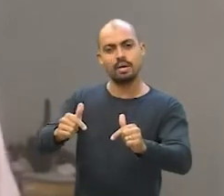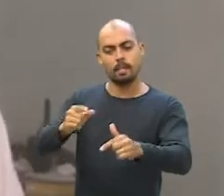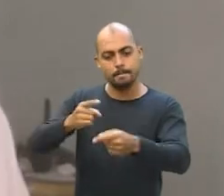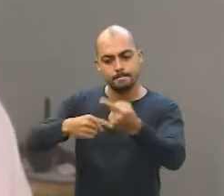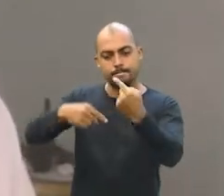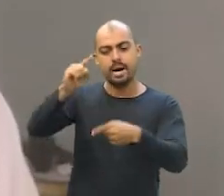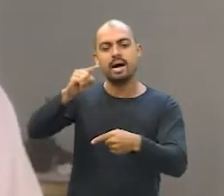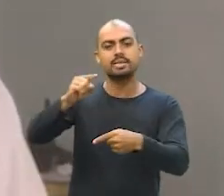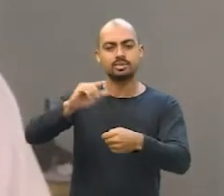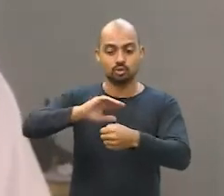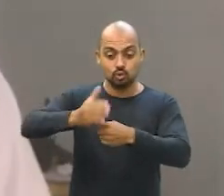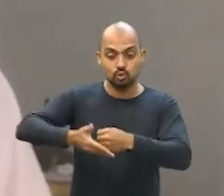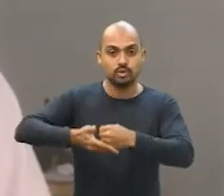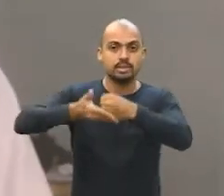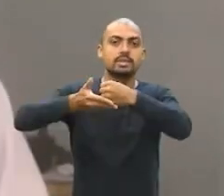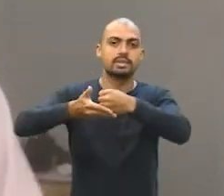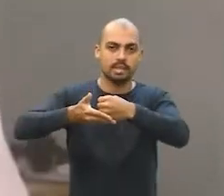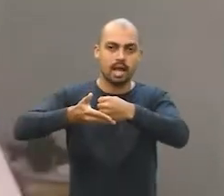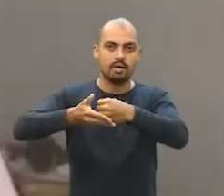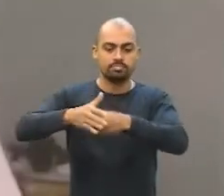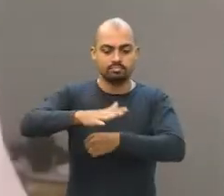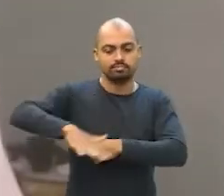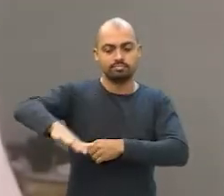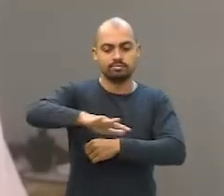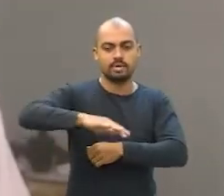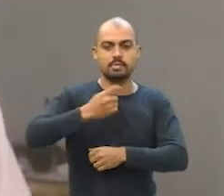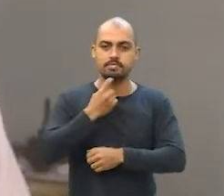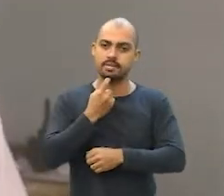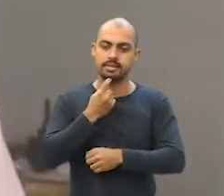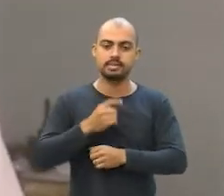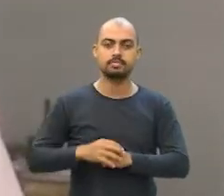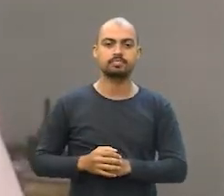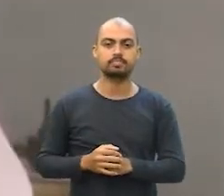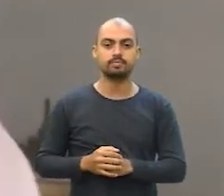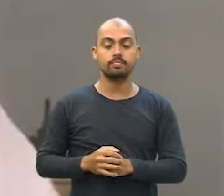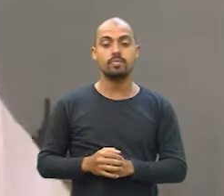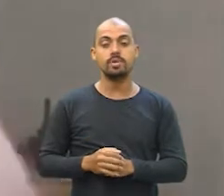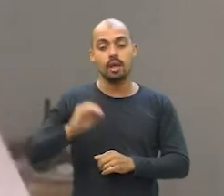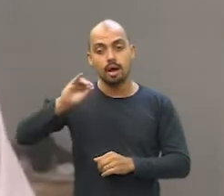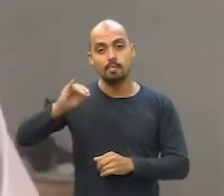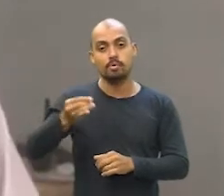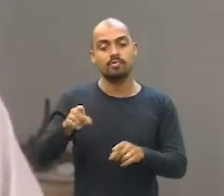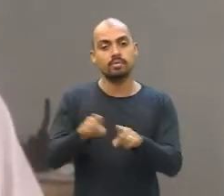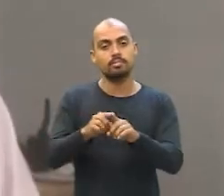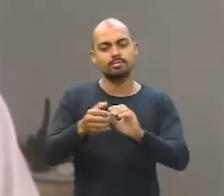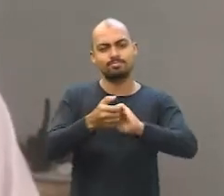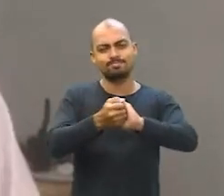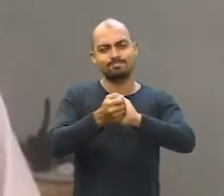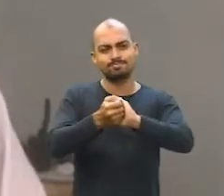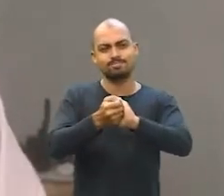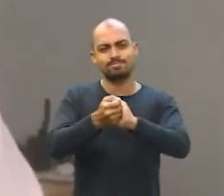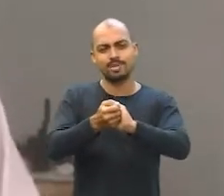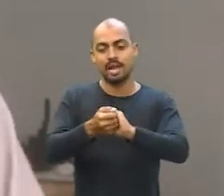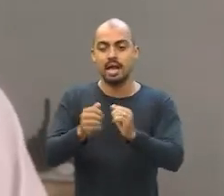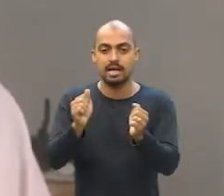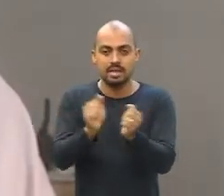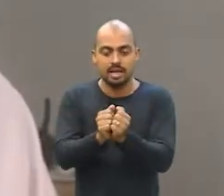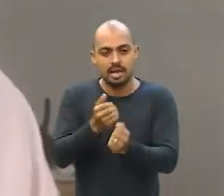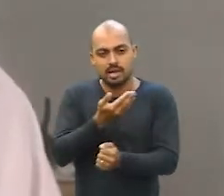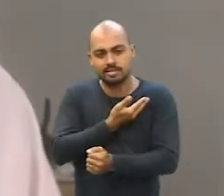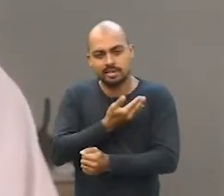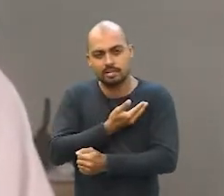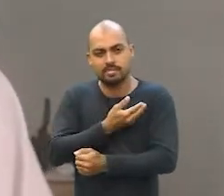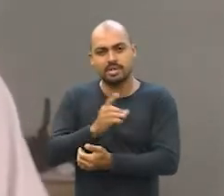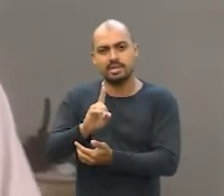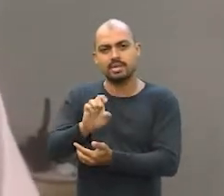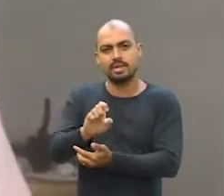trabalhando pelo desenvolvimento sustentável da nossa querida cidade. E aproveito para cumprimentar a minha nova